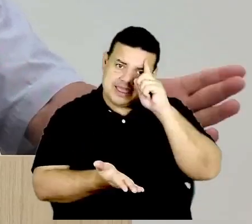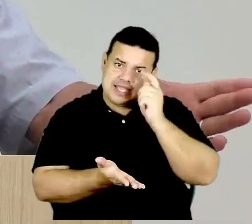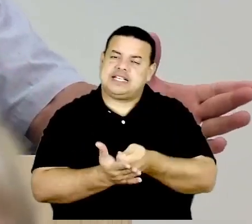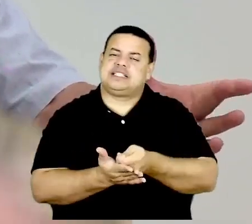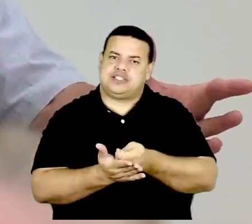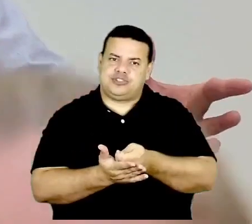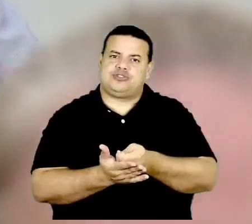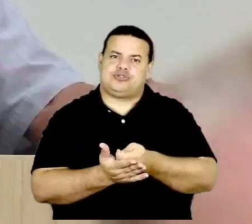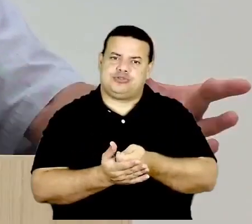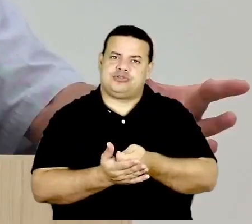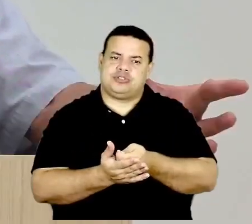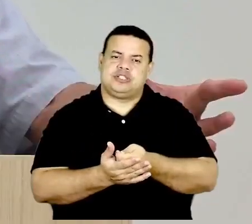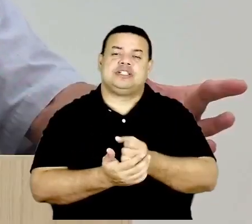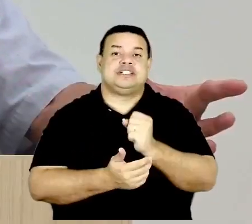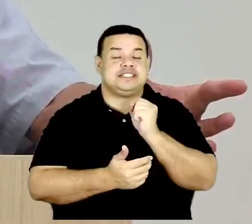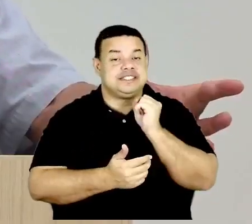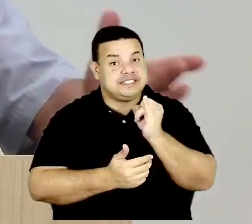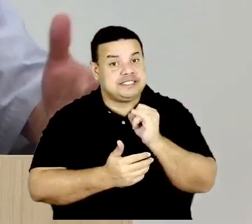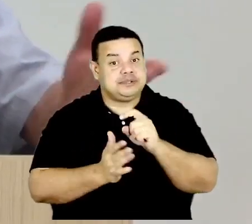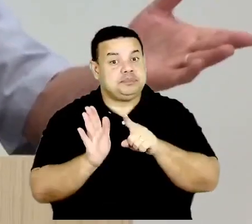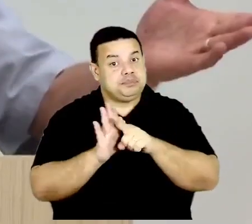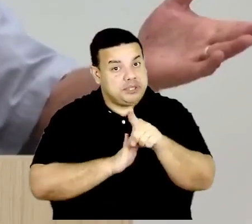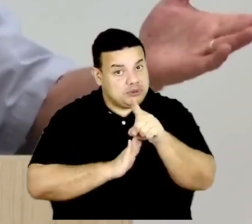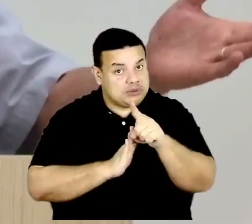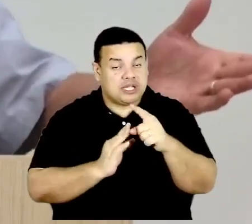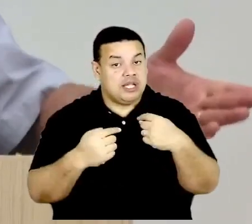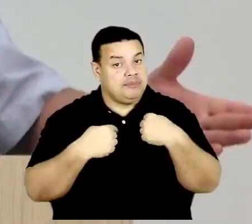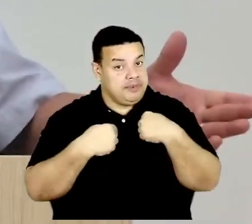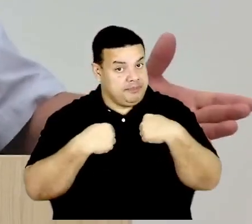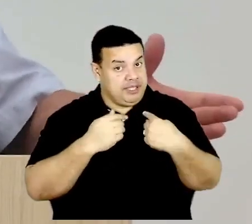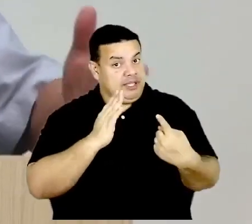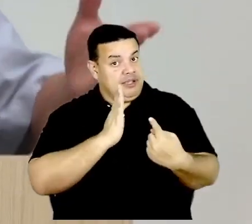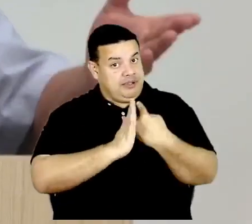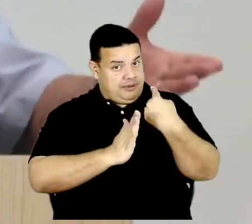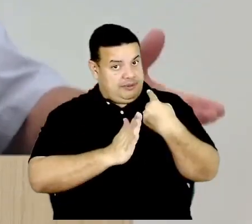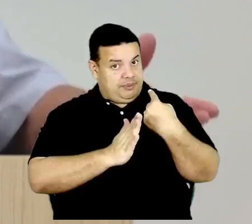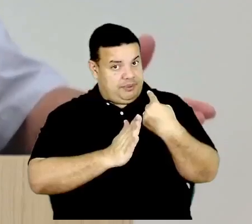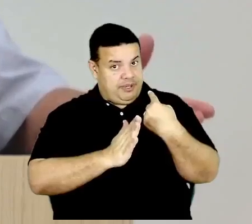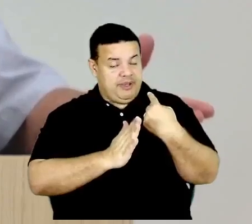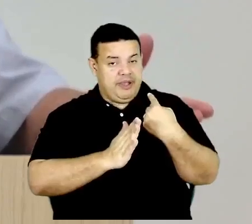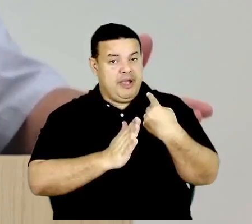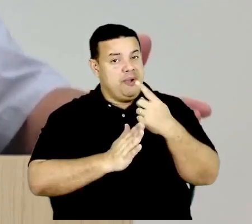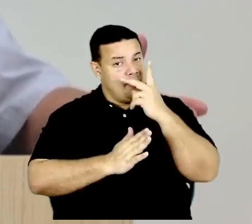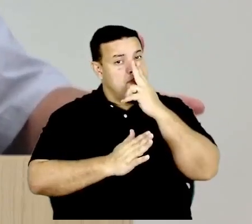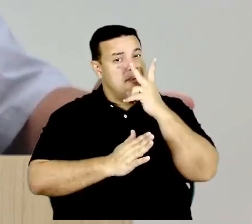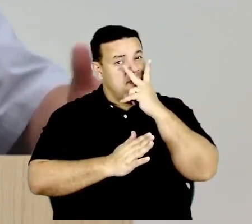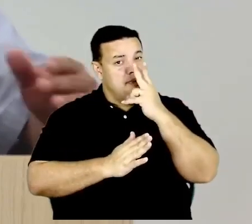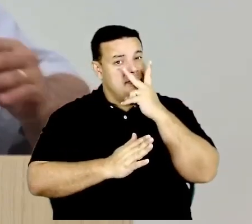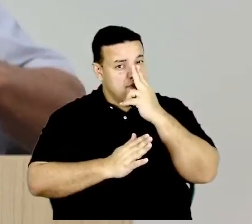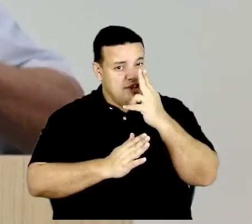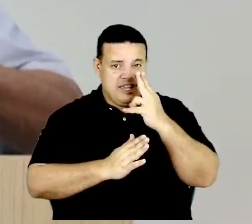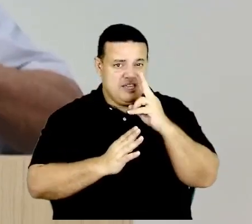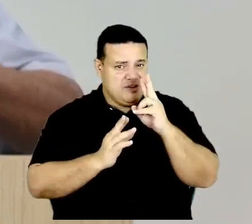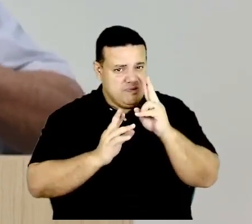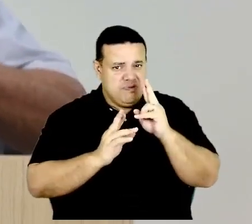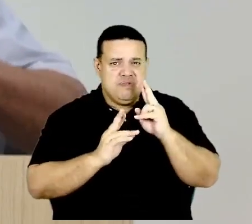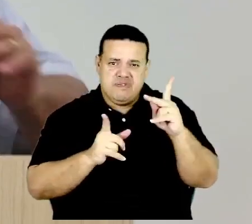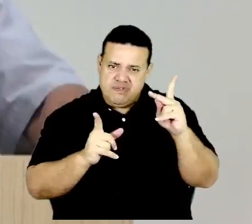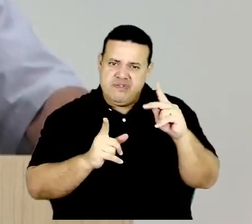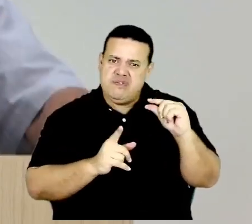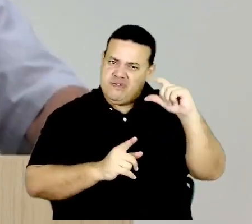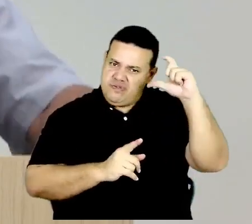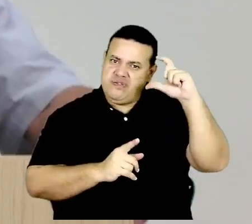Se vocês perguntarem para mim, de certa forma, eu também acho um pouco fora do normal. Mas vamos